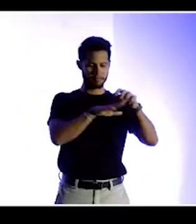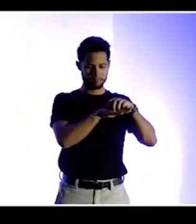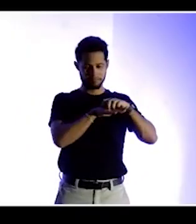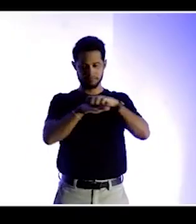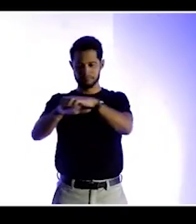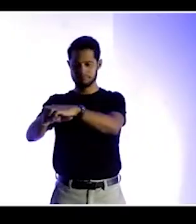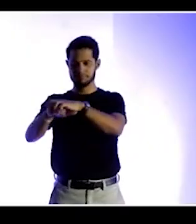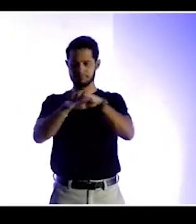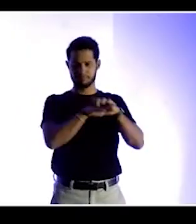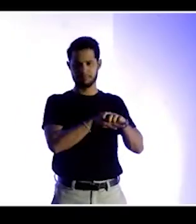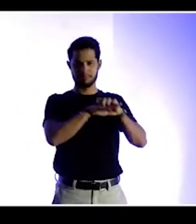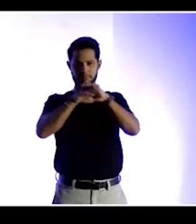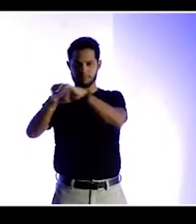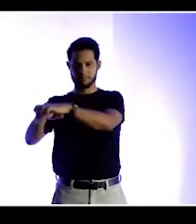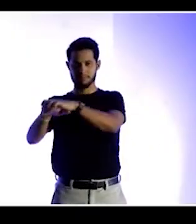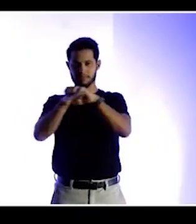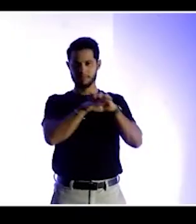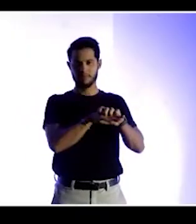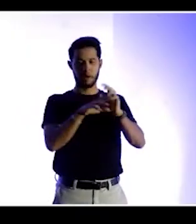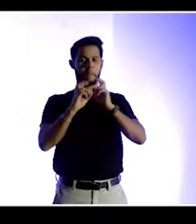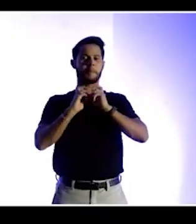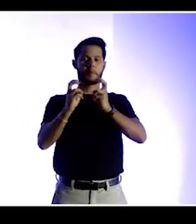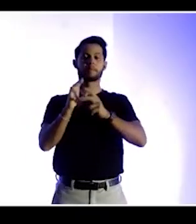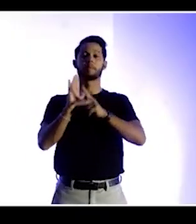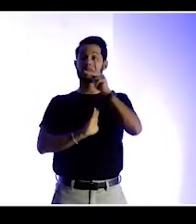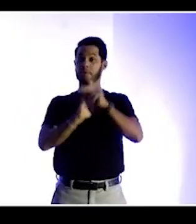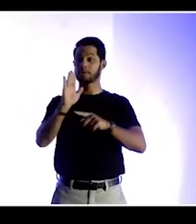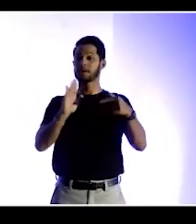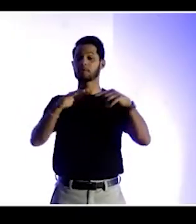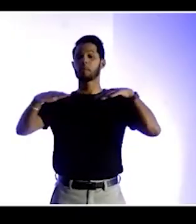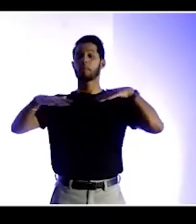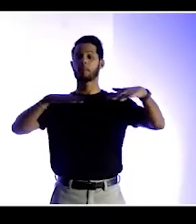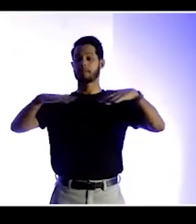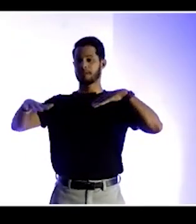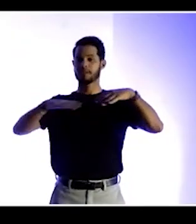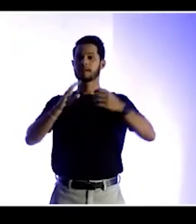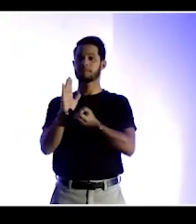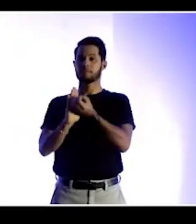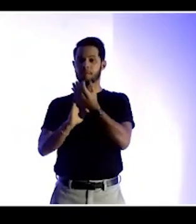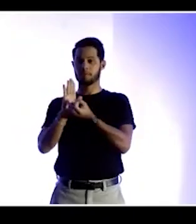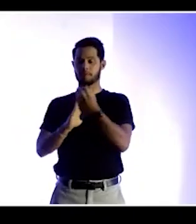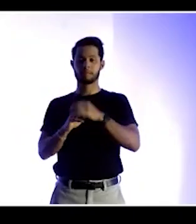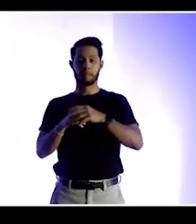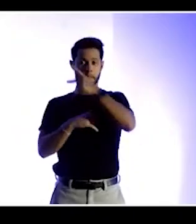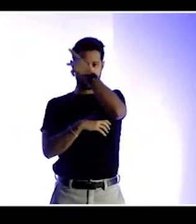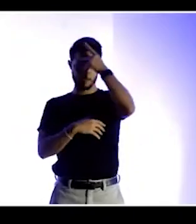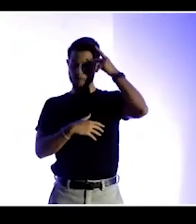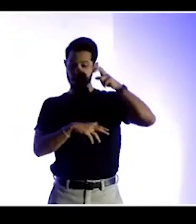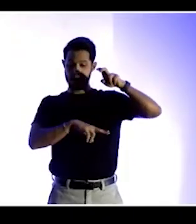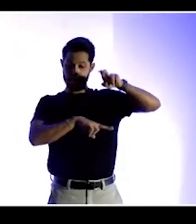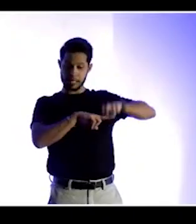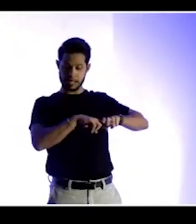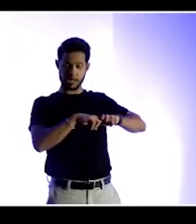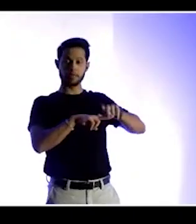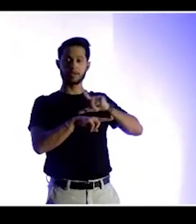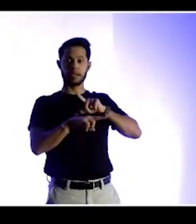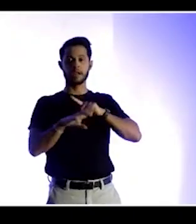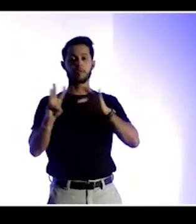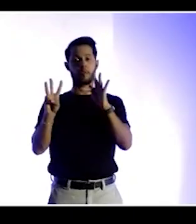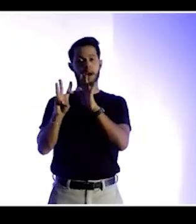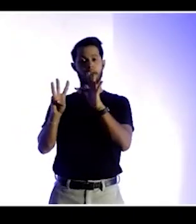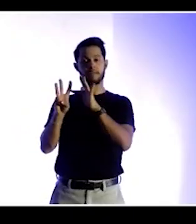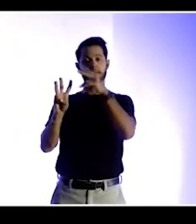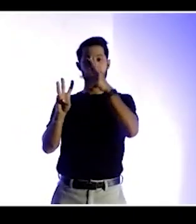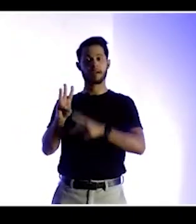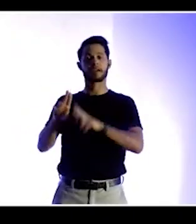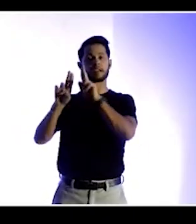Mobilidade Produtiva. É um ônibus onde só viajam passageiros sentados, tem Wi-Fi da UFSC, tem tomada em